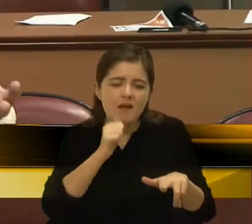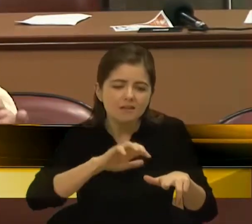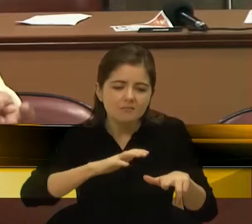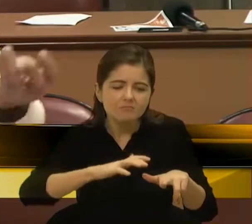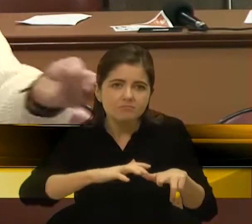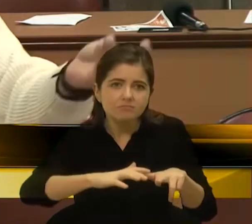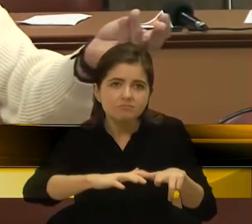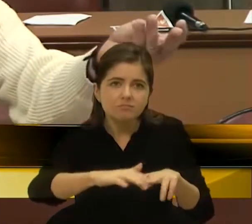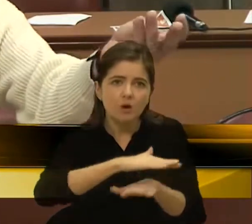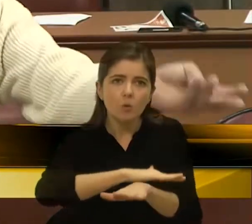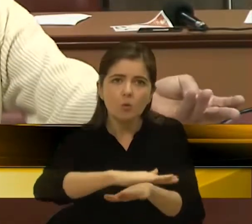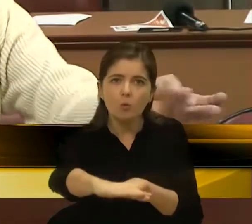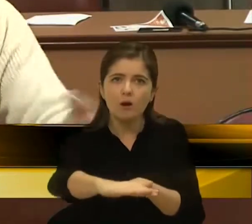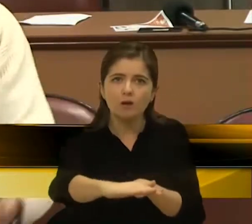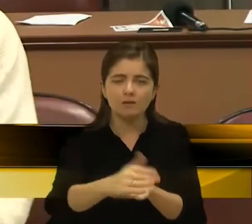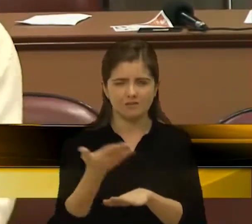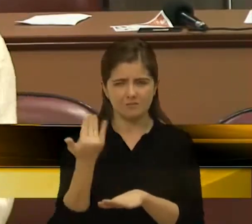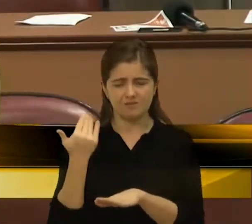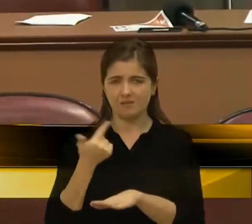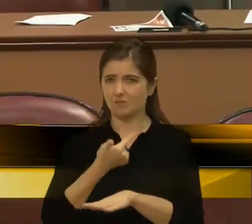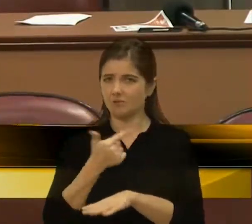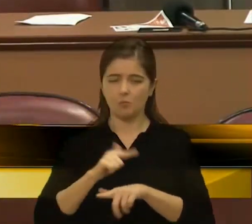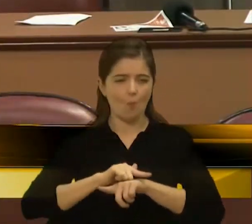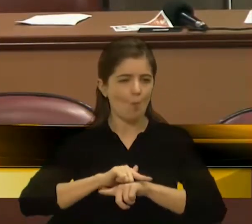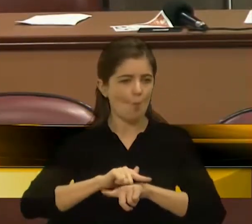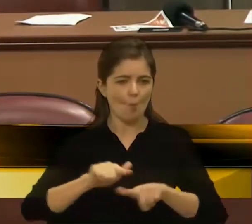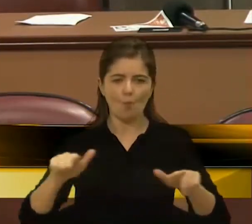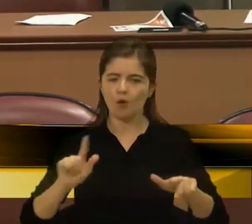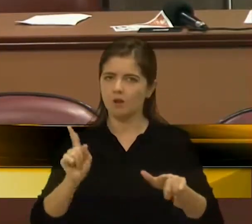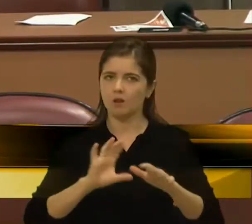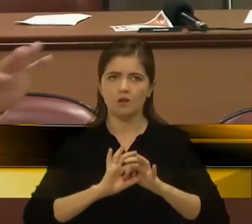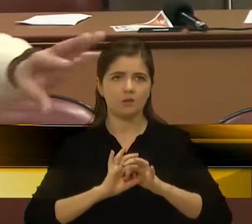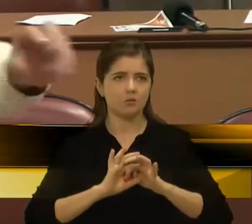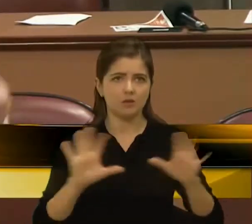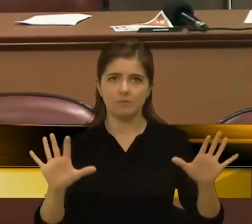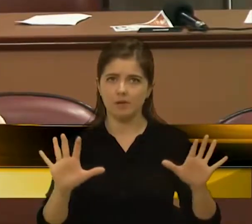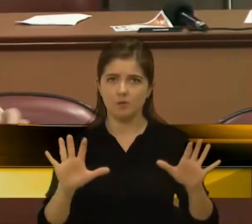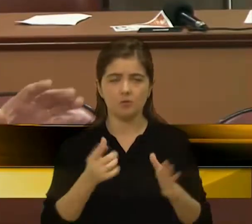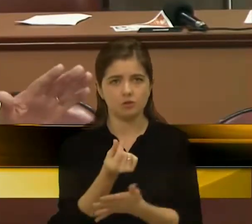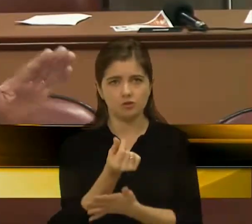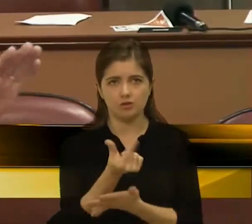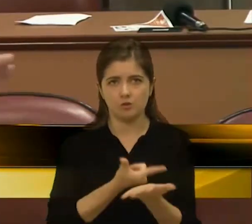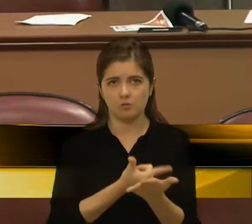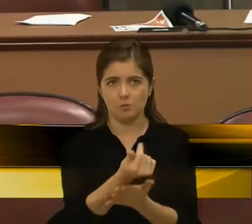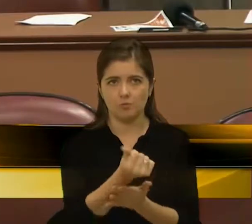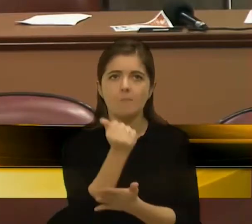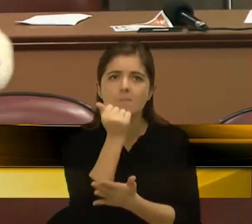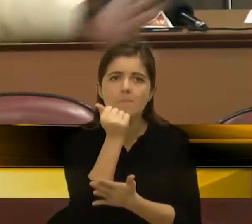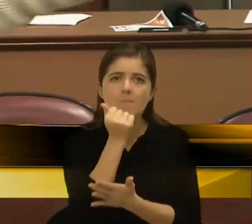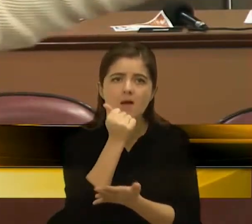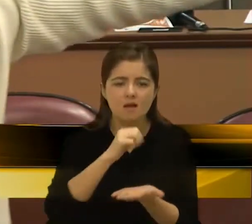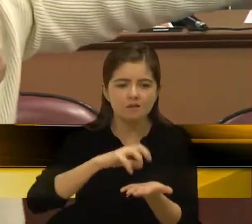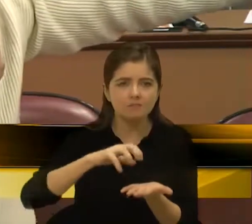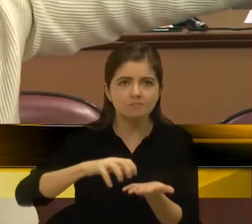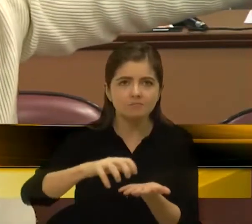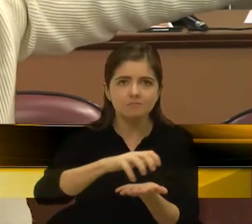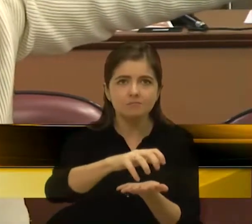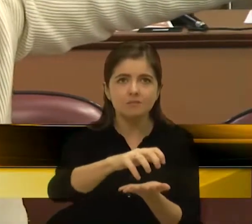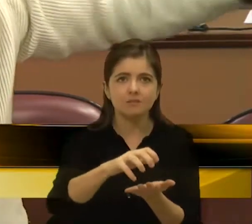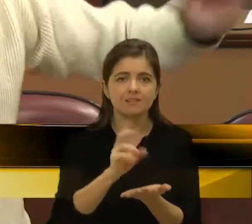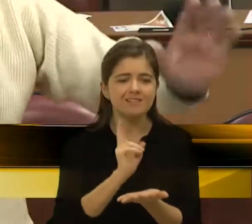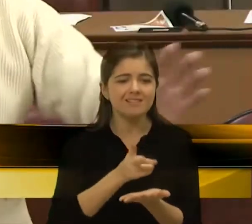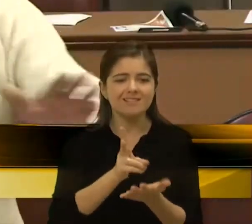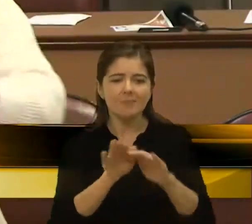Então, primeiro não tinha brita. O prefeito não liberou dinheiro para comprar brita. Se deixa o colono sempre de lado,